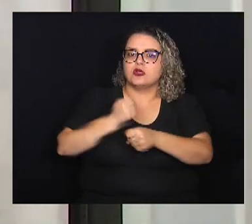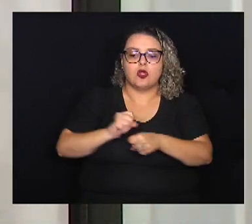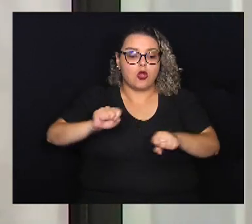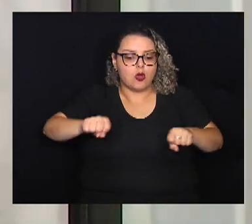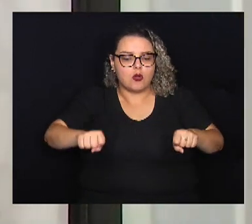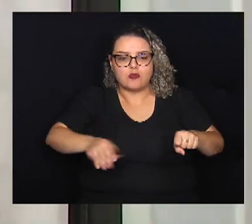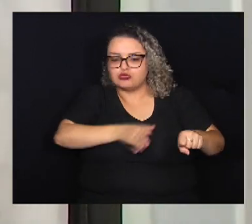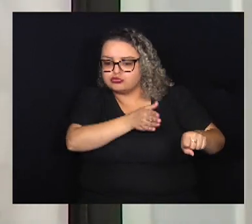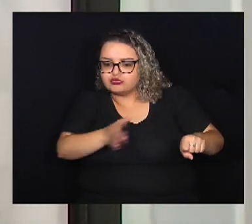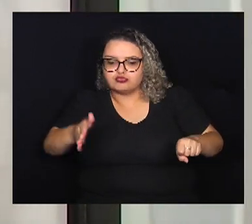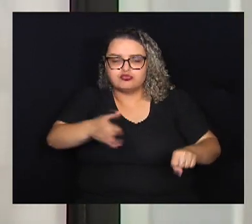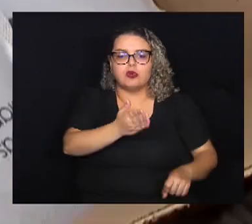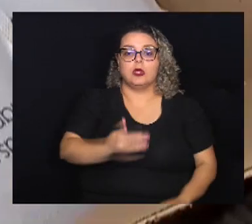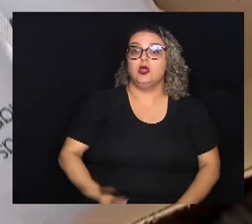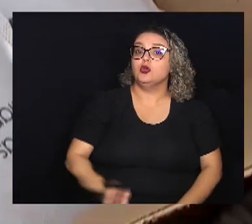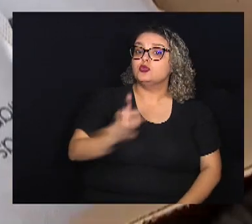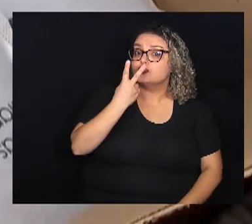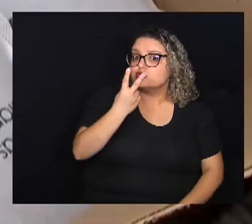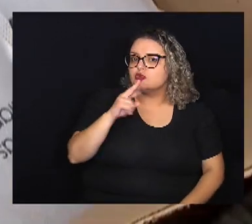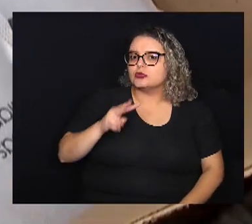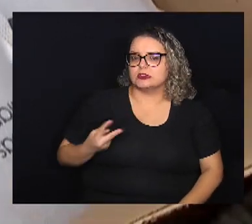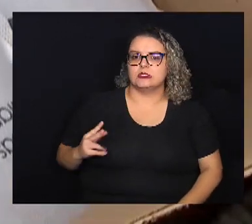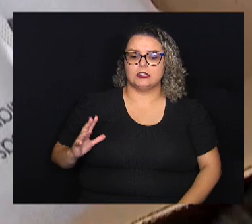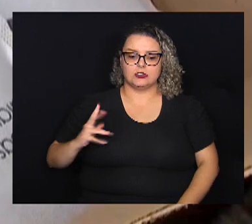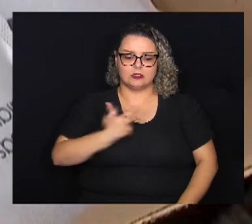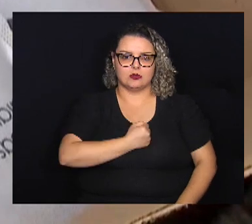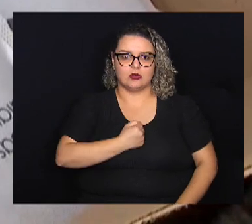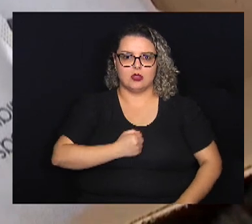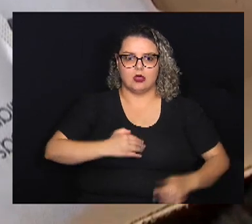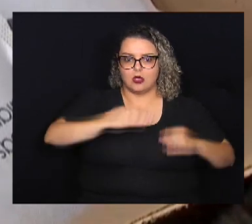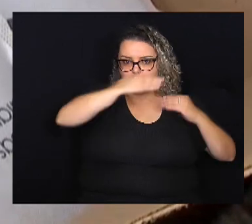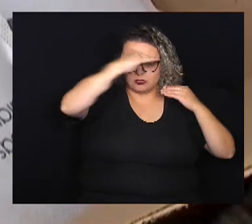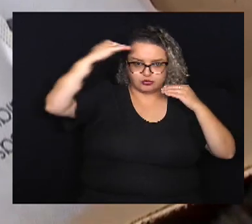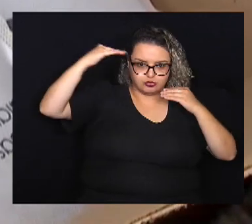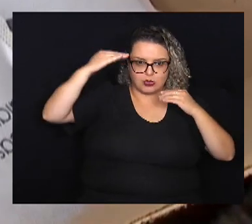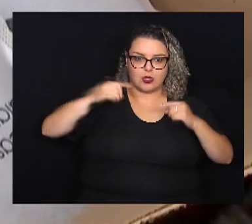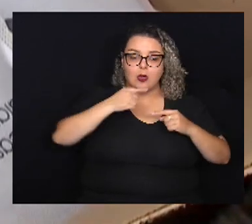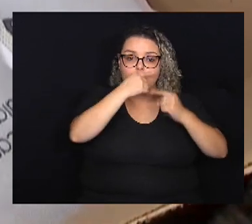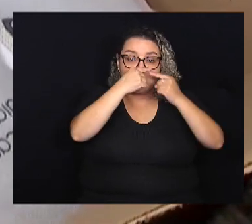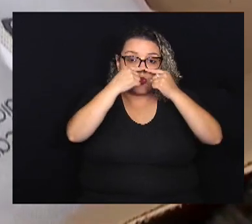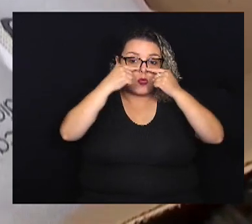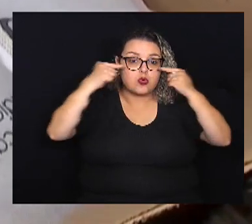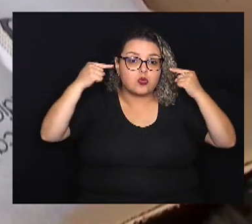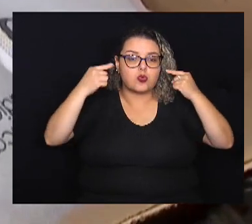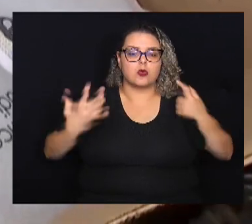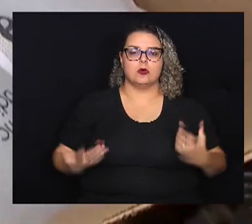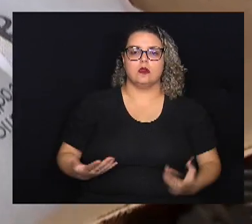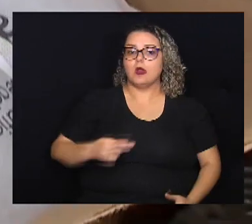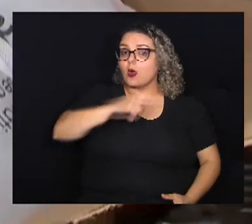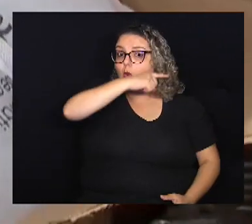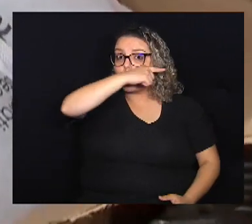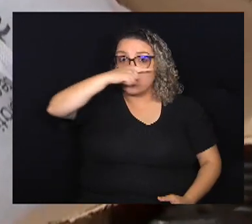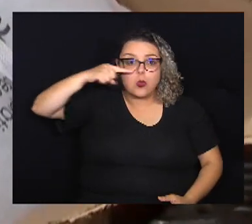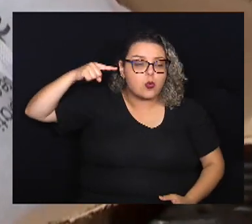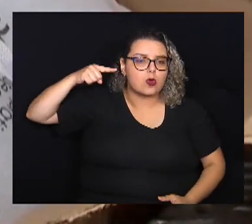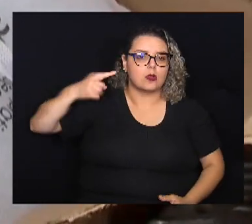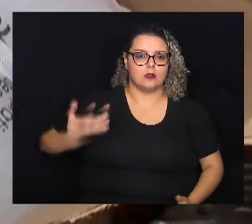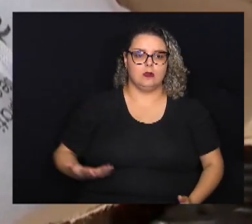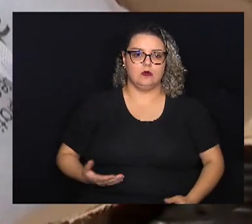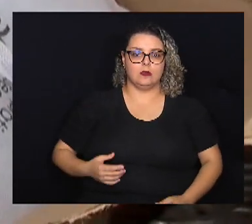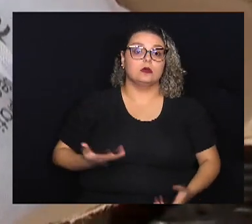Eu fui salvo por essa anteninha já duas vezes. Cortou o capacete e outra cortou a viseira aqui, ó. Nessa altura, Cortou a linha, ficou aqui.